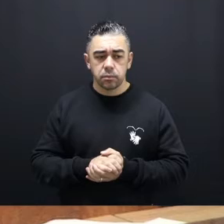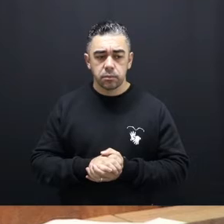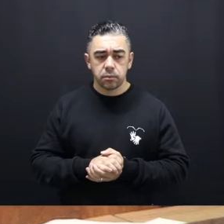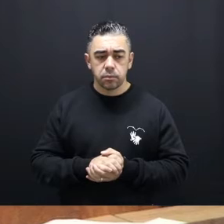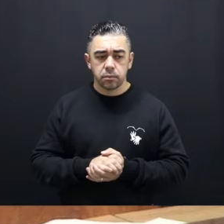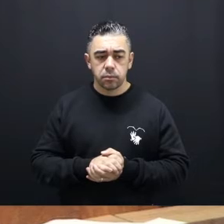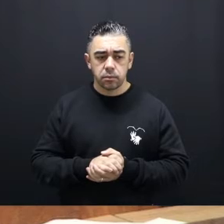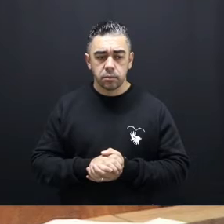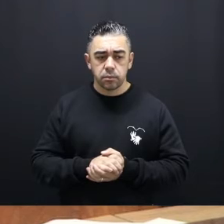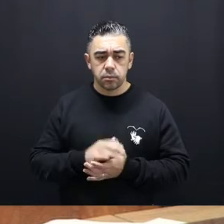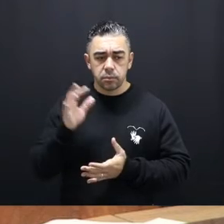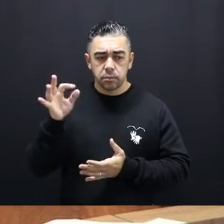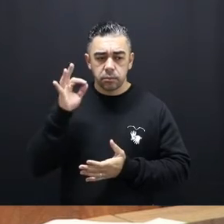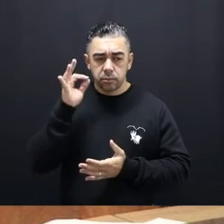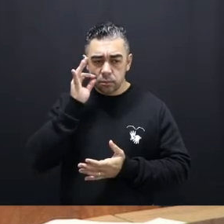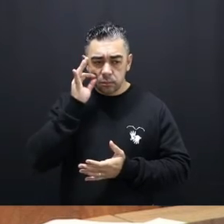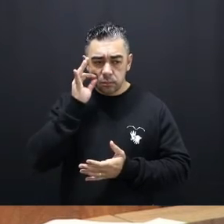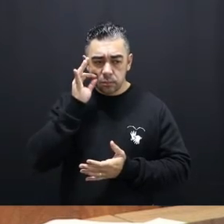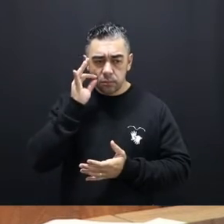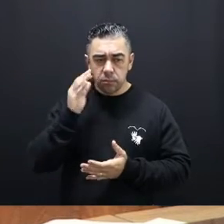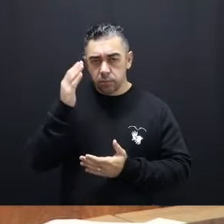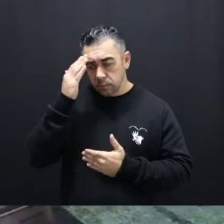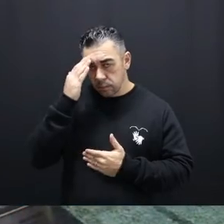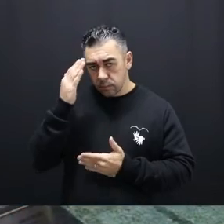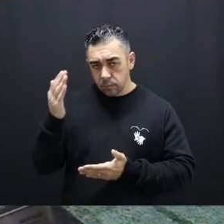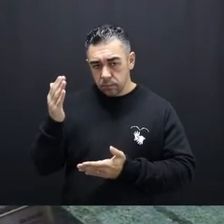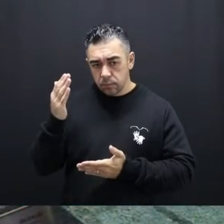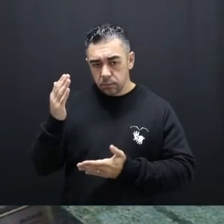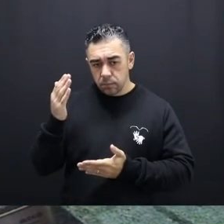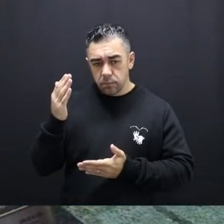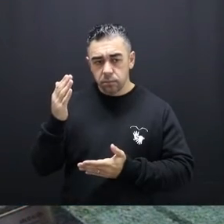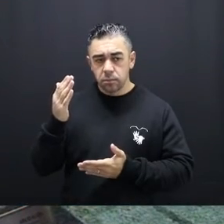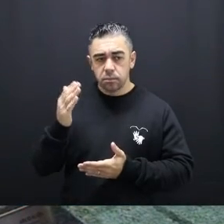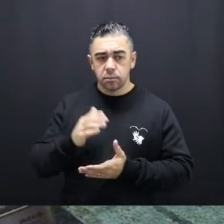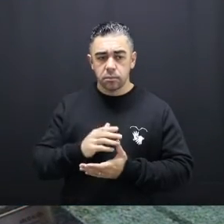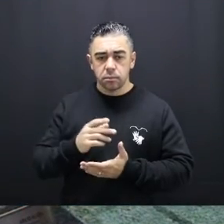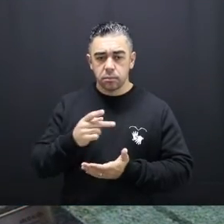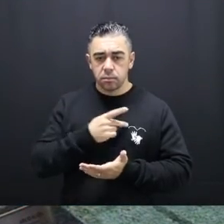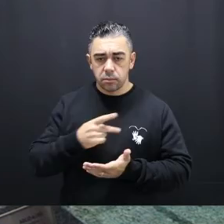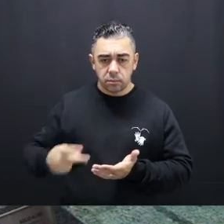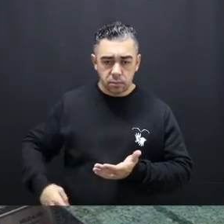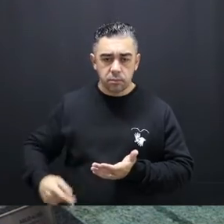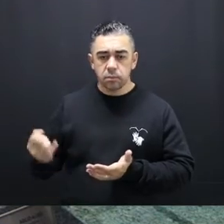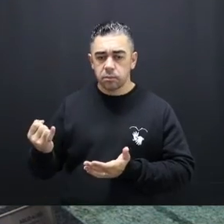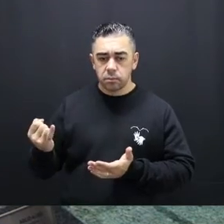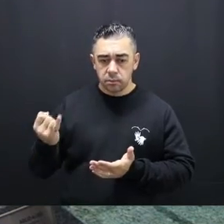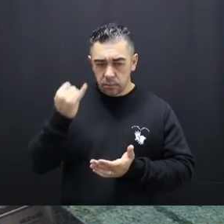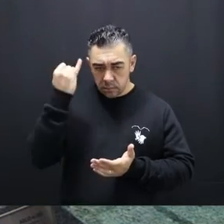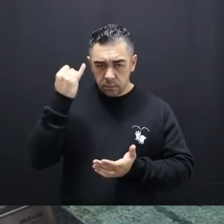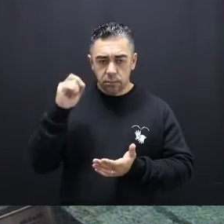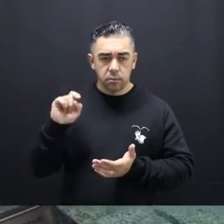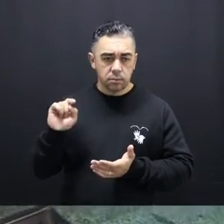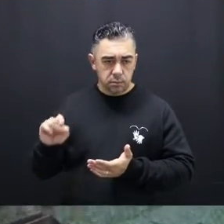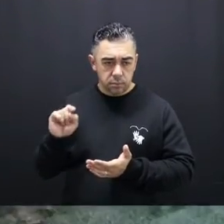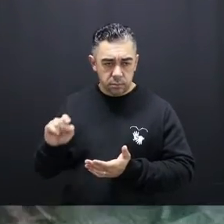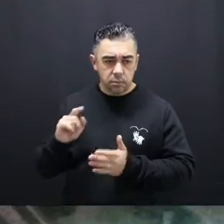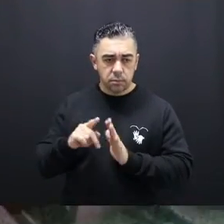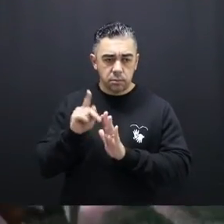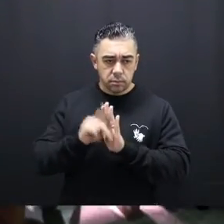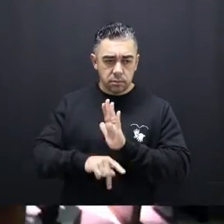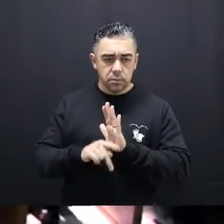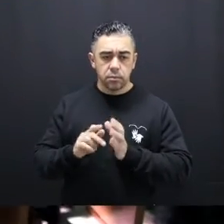a temperatura professora Helena obrigado senhor presidente não é muito importante esse aí esse